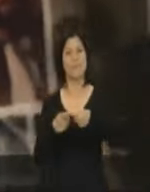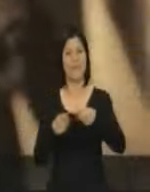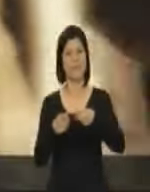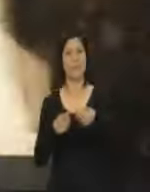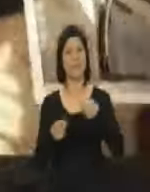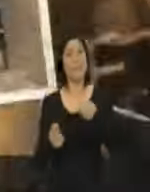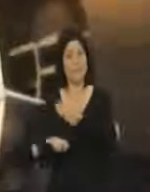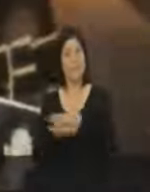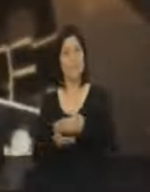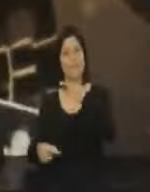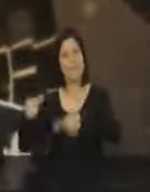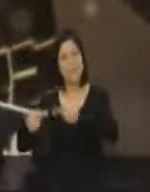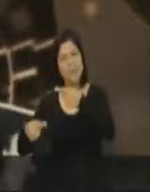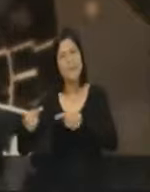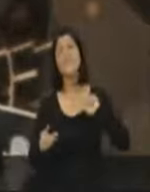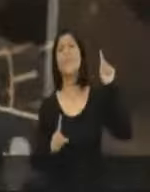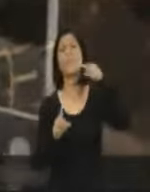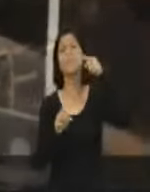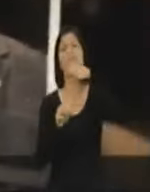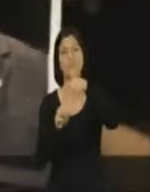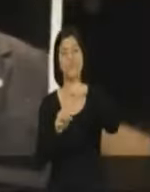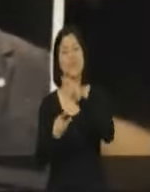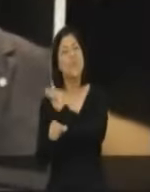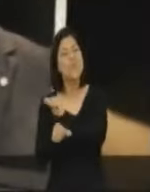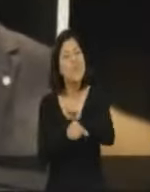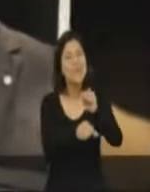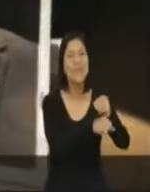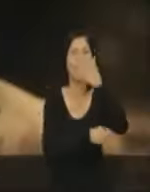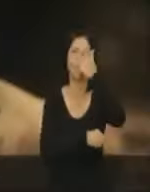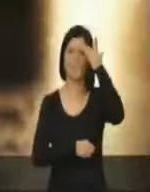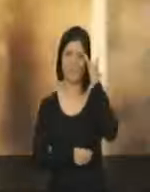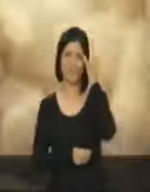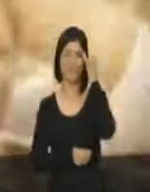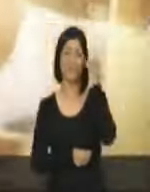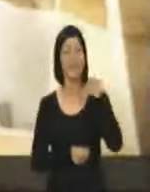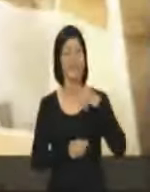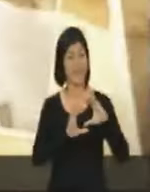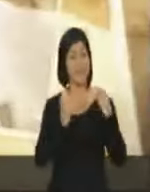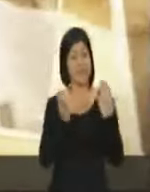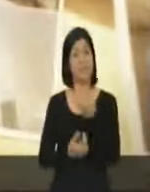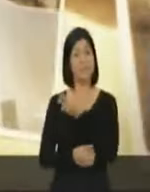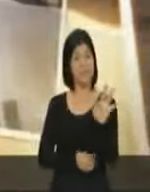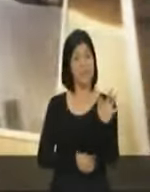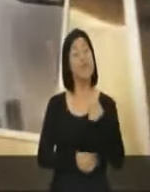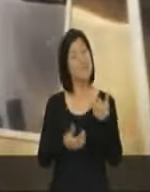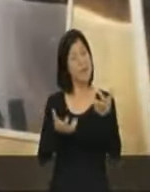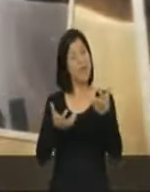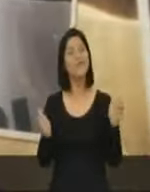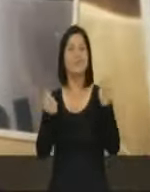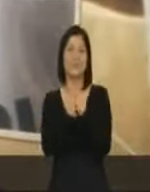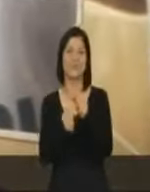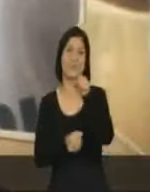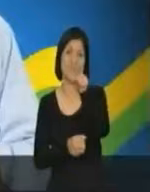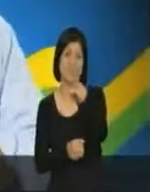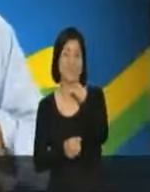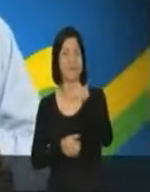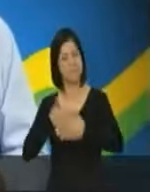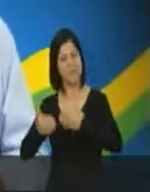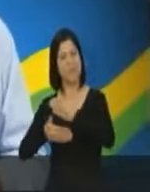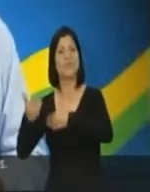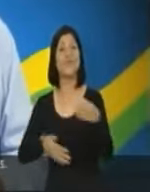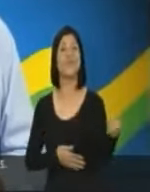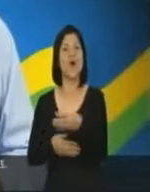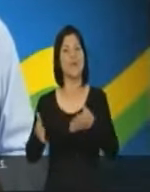médico. Entrei na vida pública com esse objetivo: cuidar das pessoas. Na Câmara Federal, estarei ao seu